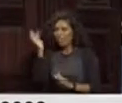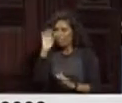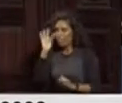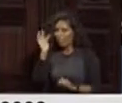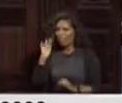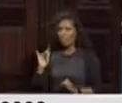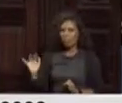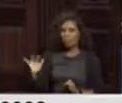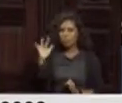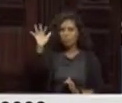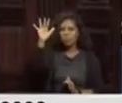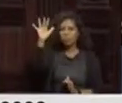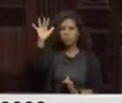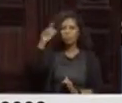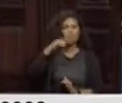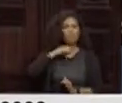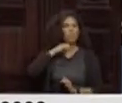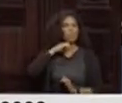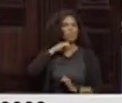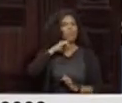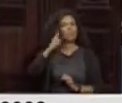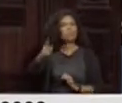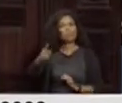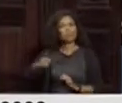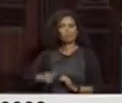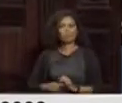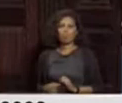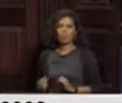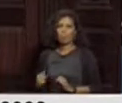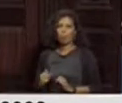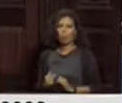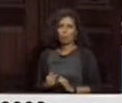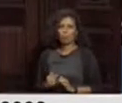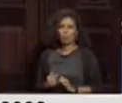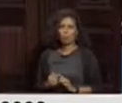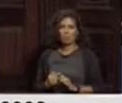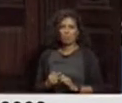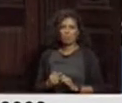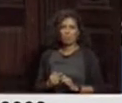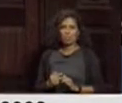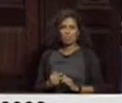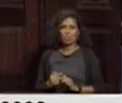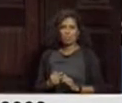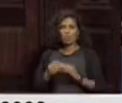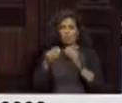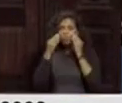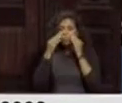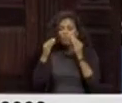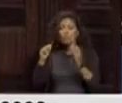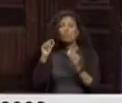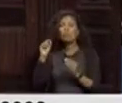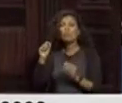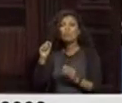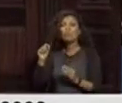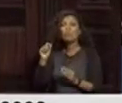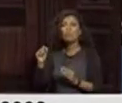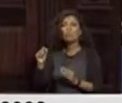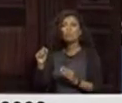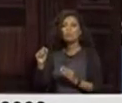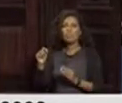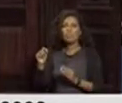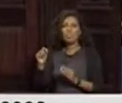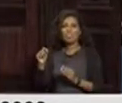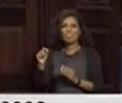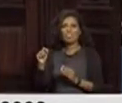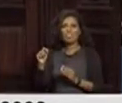uma anomia, isso é um desrespeito constitucional gritante, porque a gente representa um dos